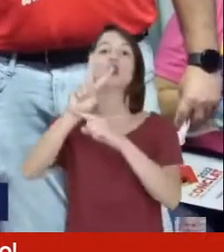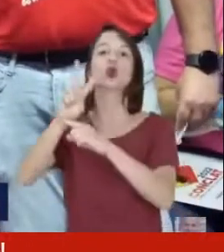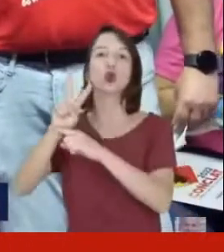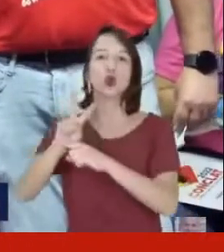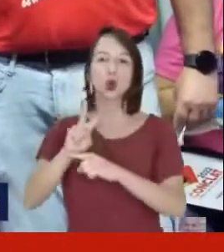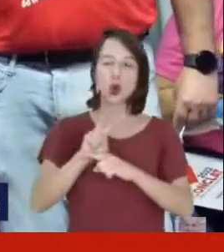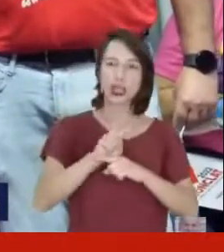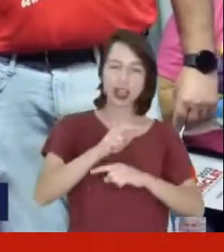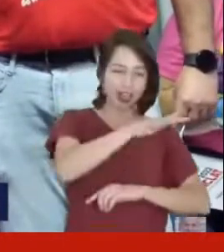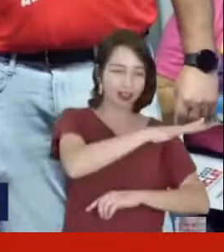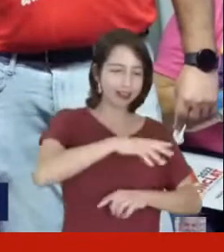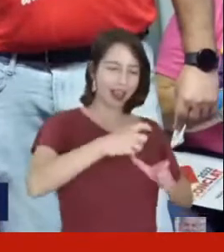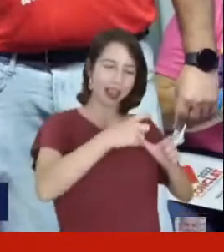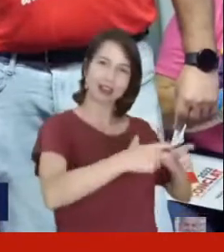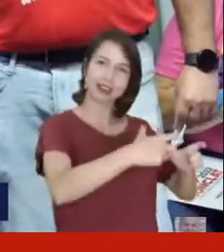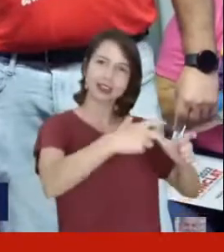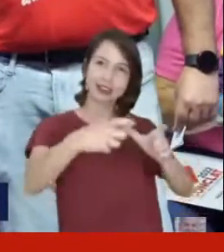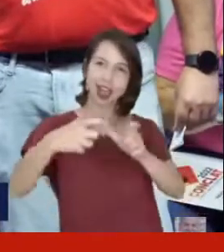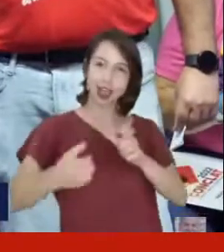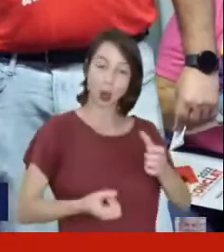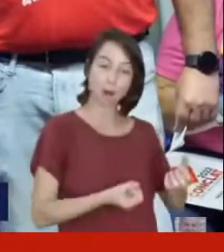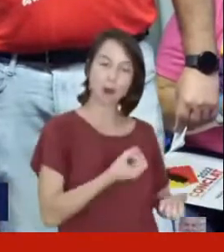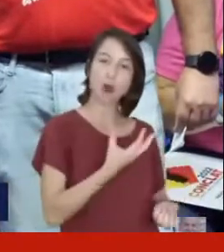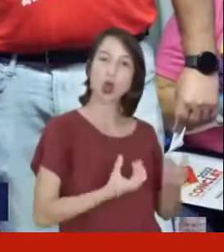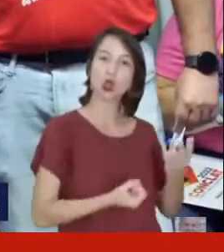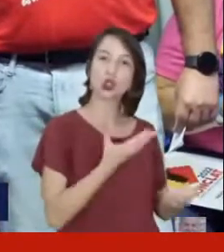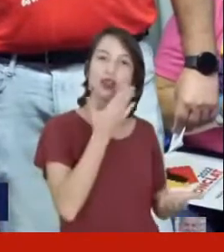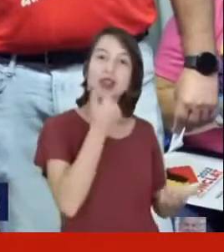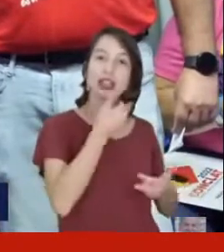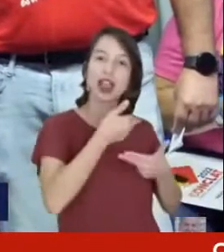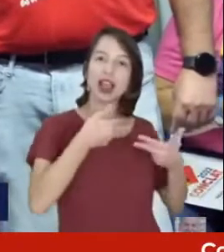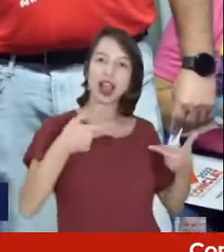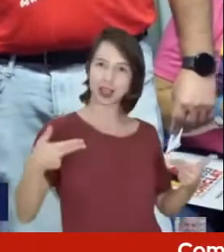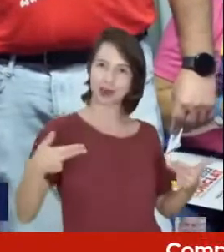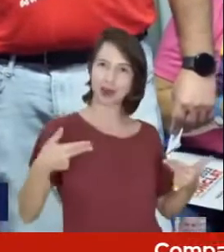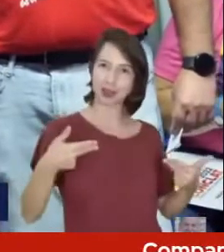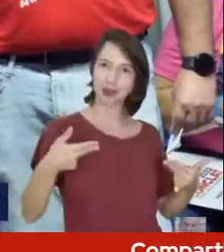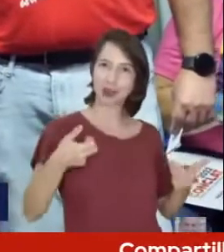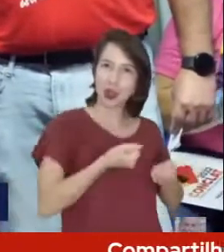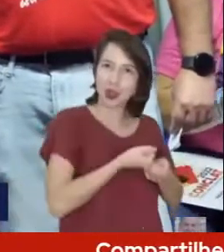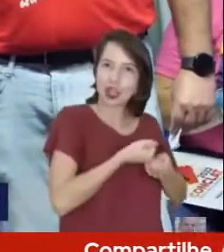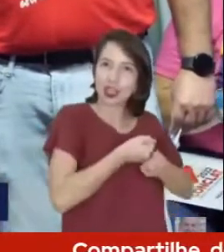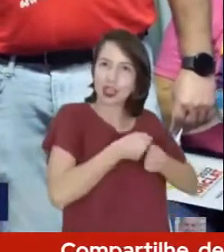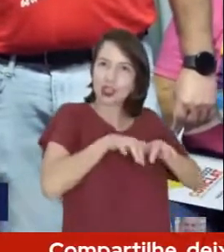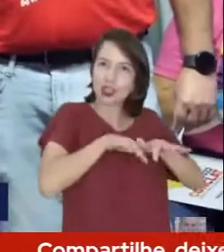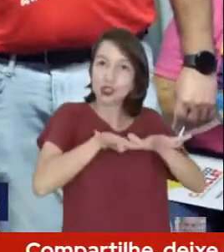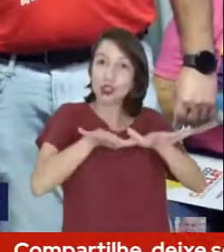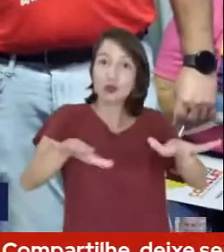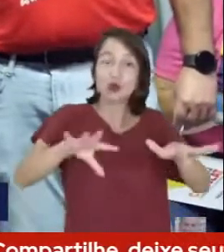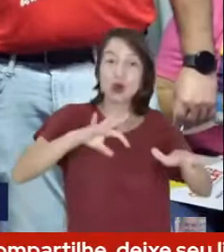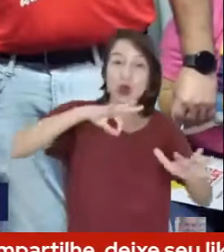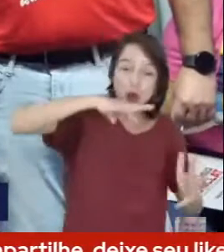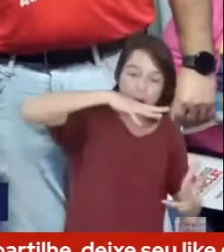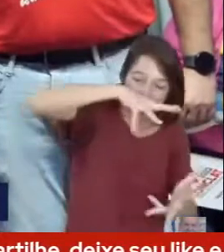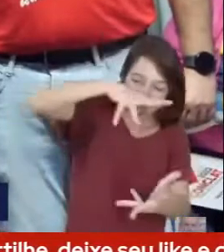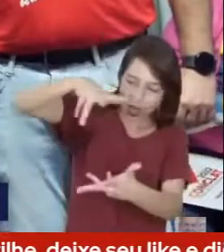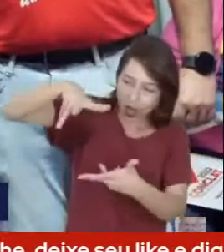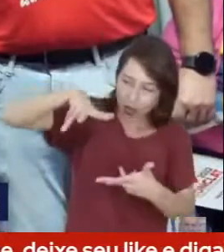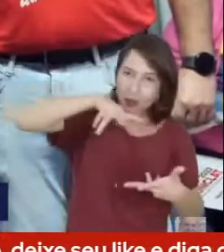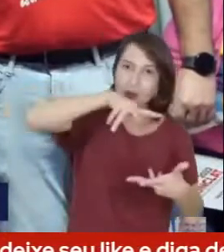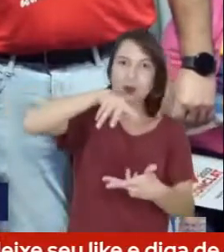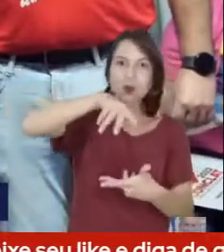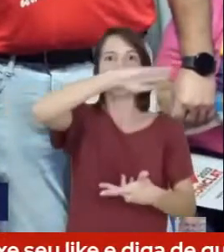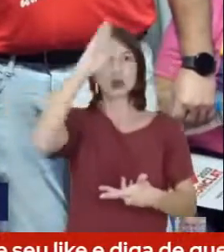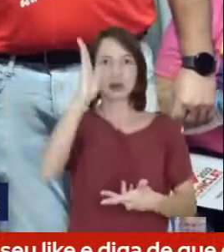para toda a nação mundial. A agricultura familiar brasileira é a 8ª maior produtora de alimentos